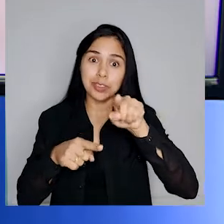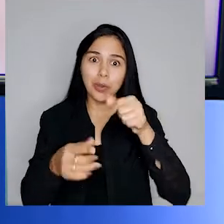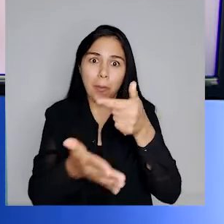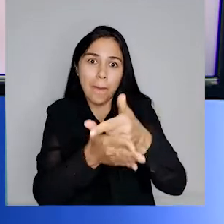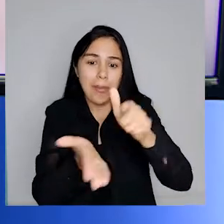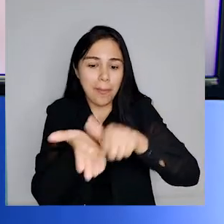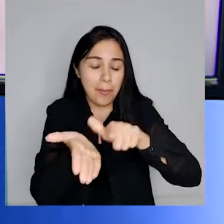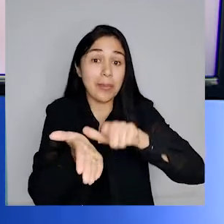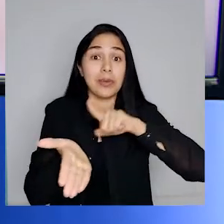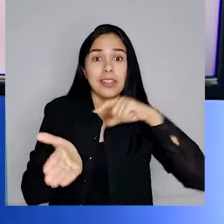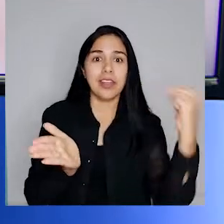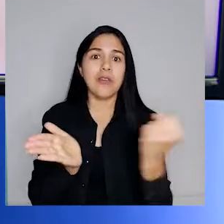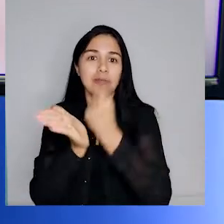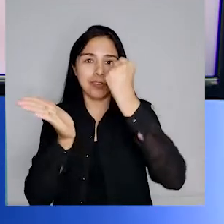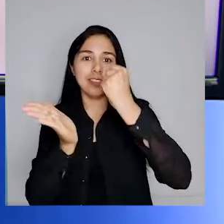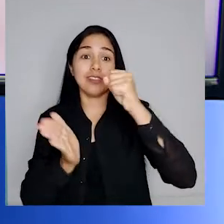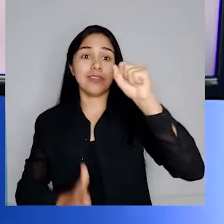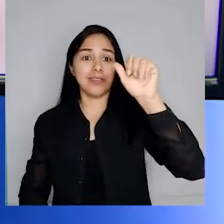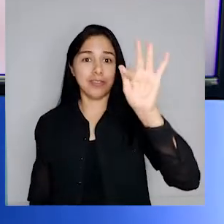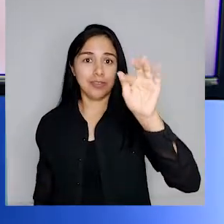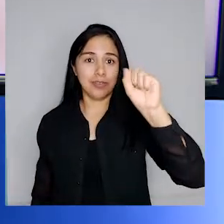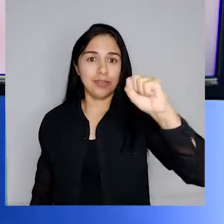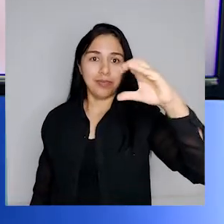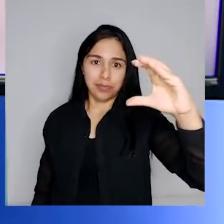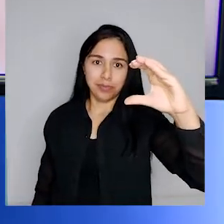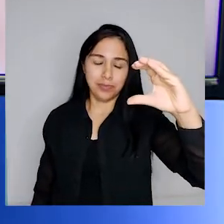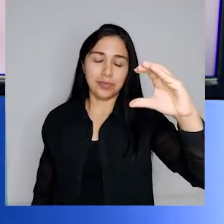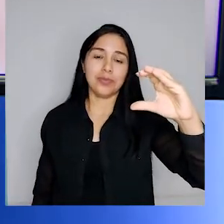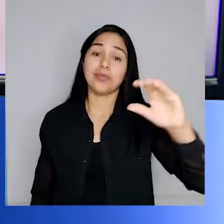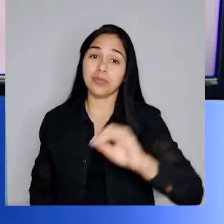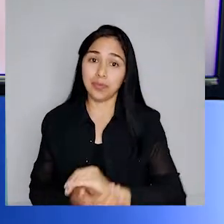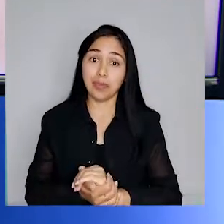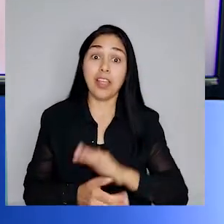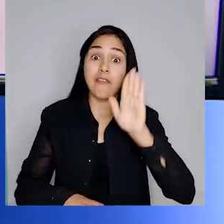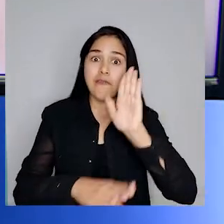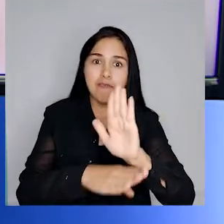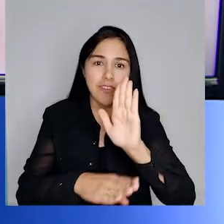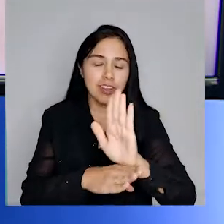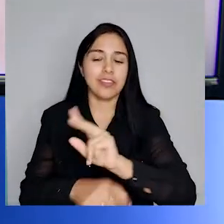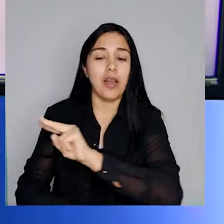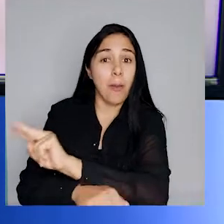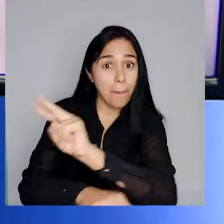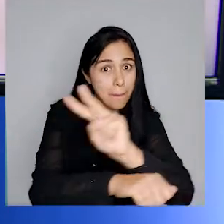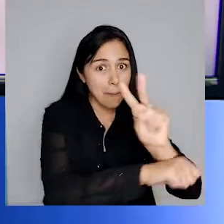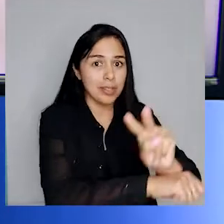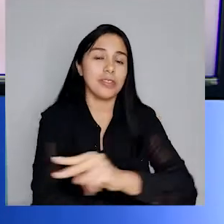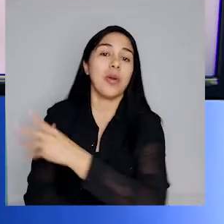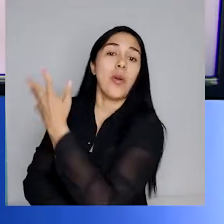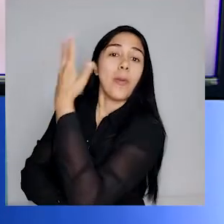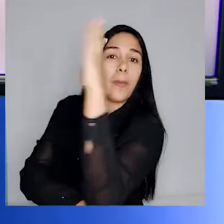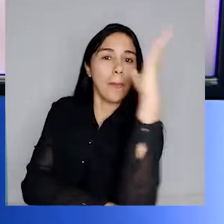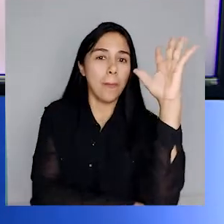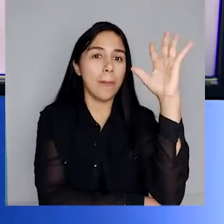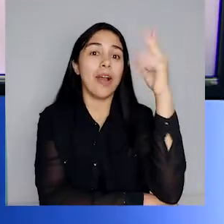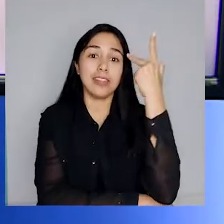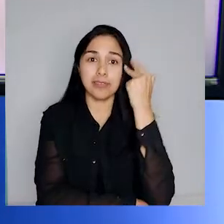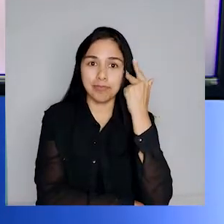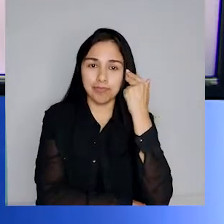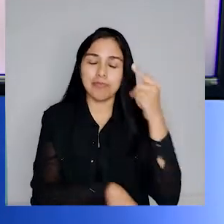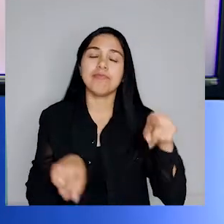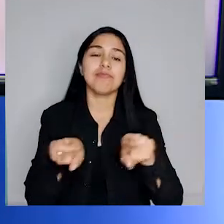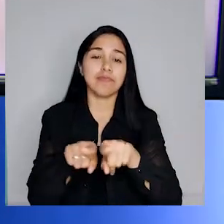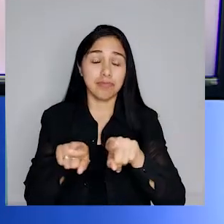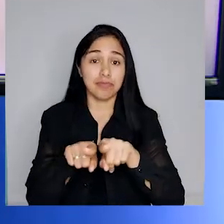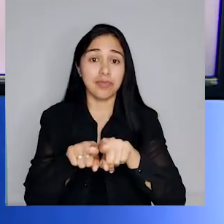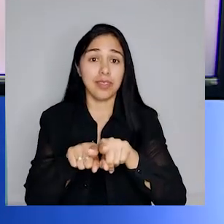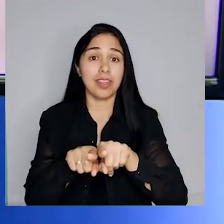certificado pelo selo FSC. Contribuir para a preservação das matas virgens, valorizar produtos